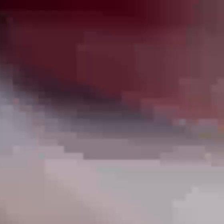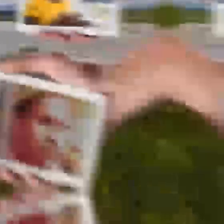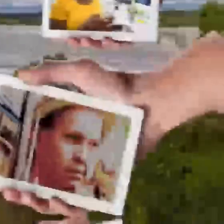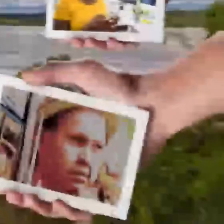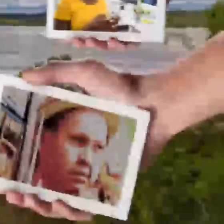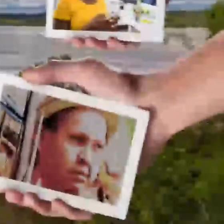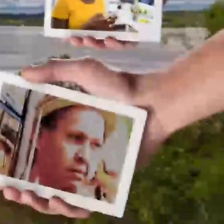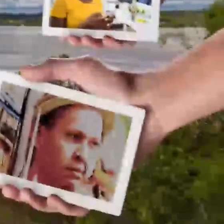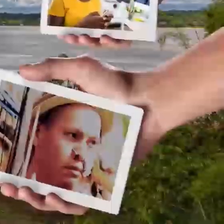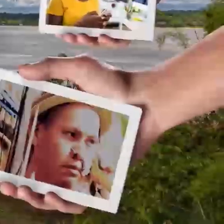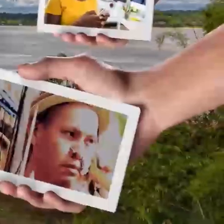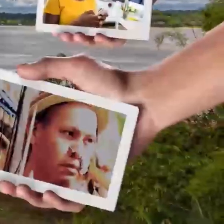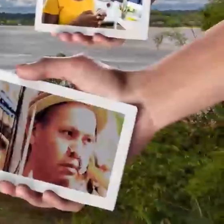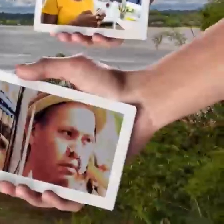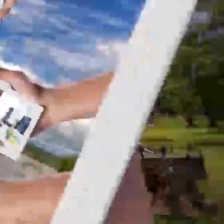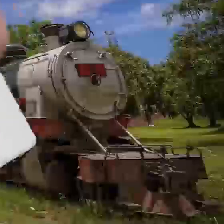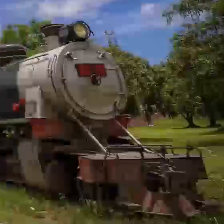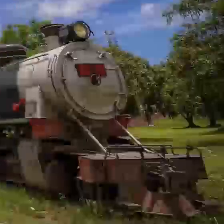Música